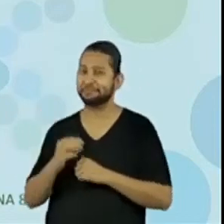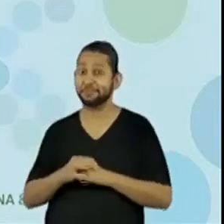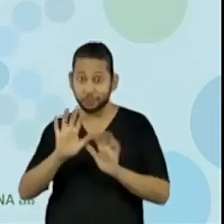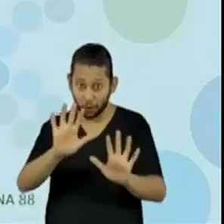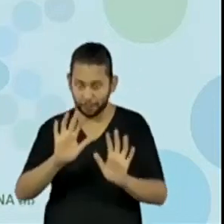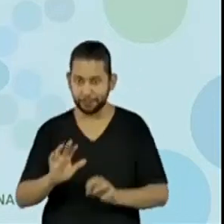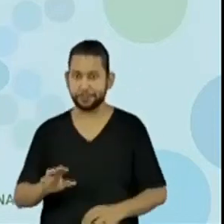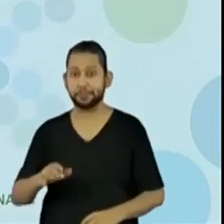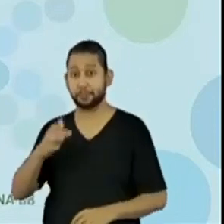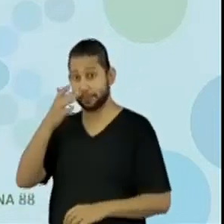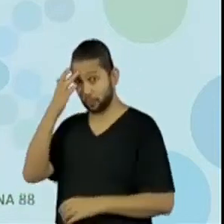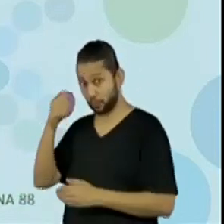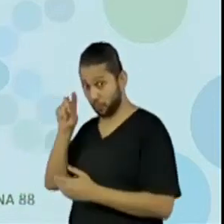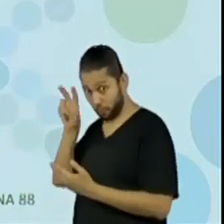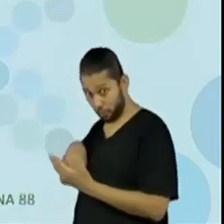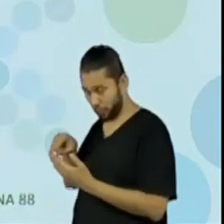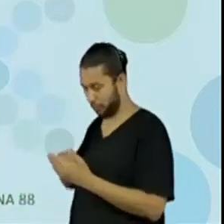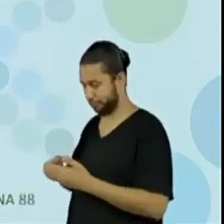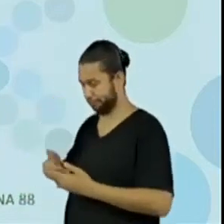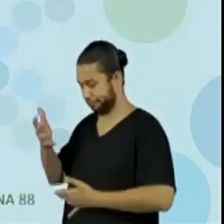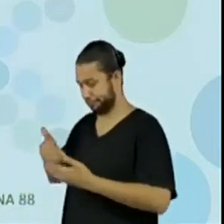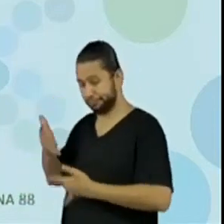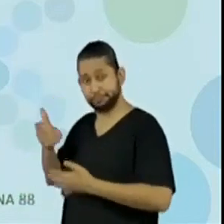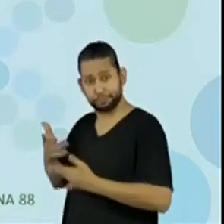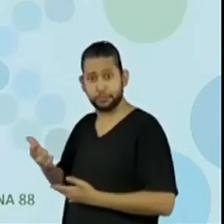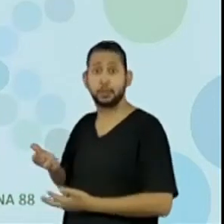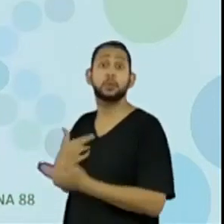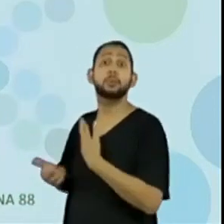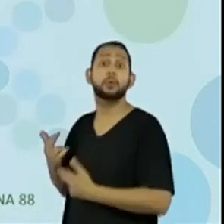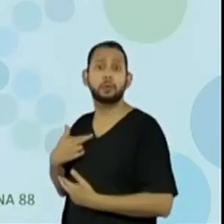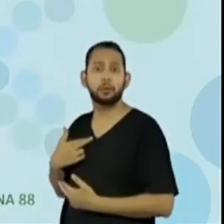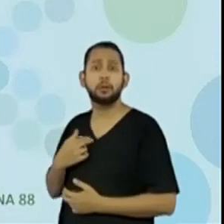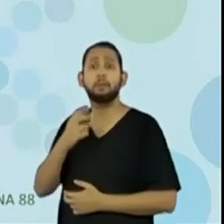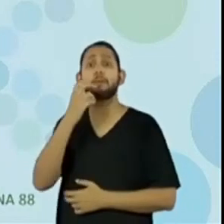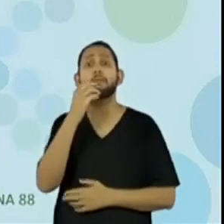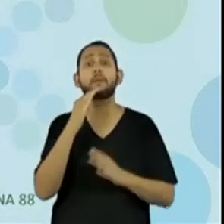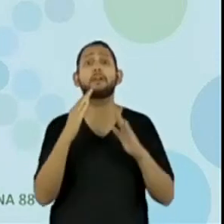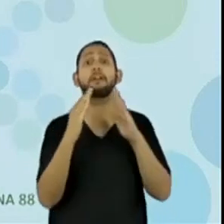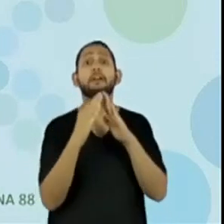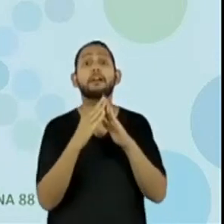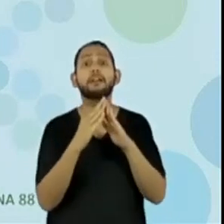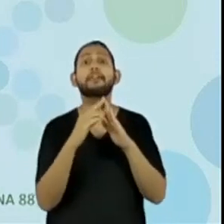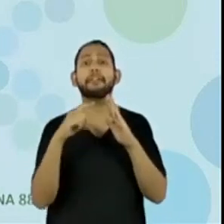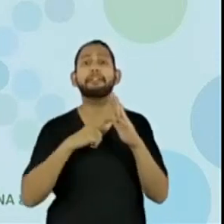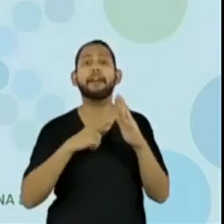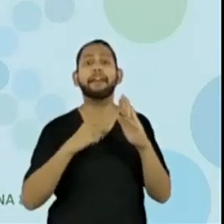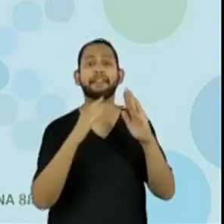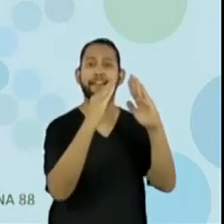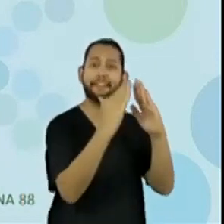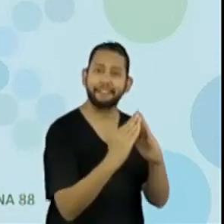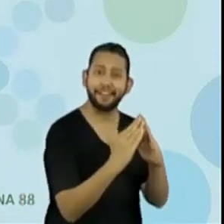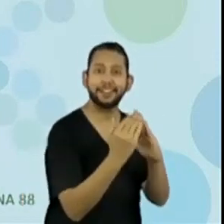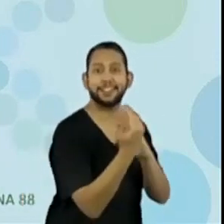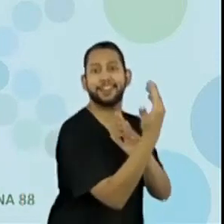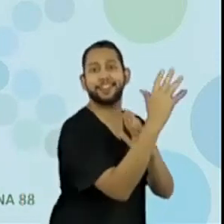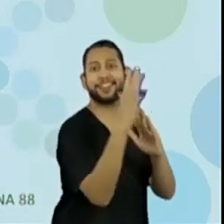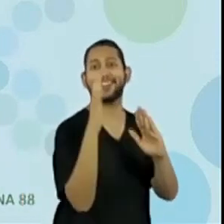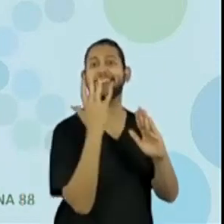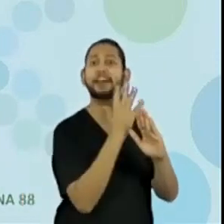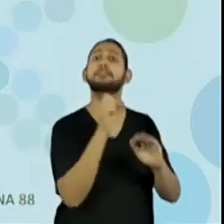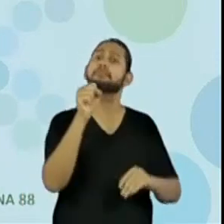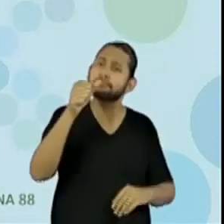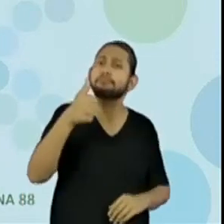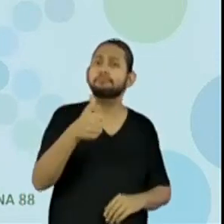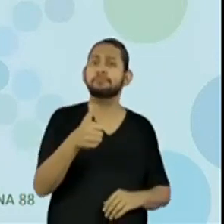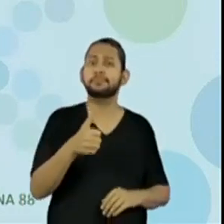Olha só, alguns alunos responderam aqui no chat que a vovó, ela morava na floresta. Sim, ela morava na floresta, sim,